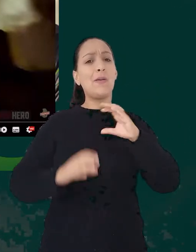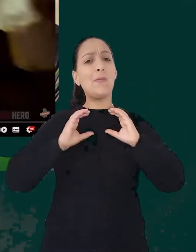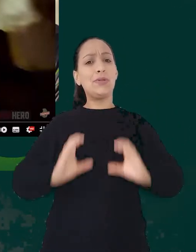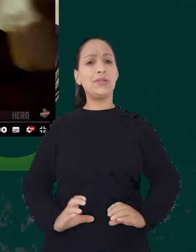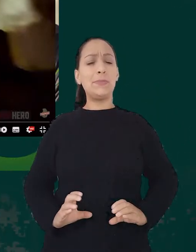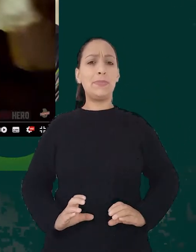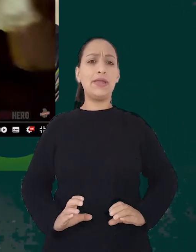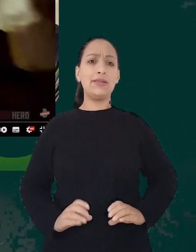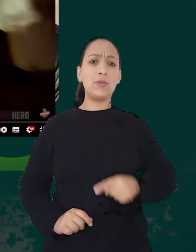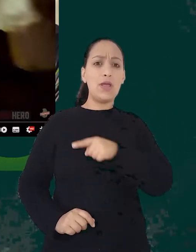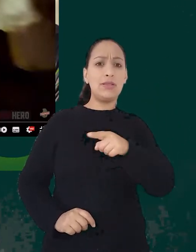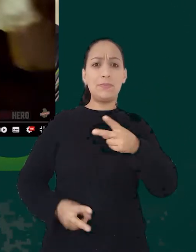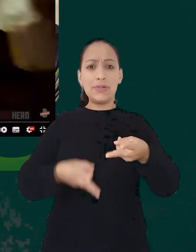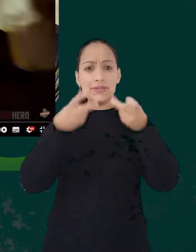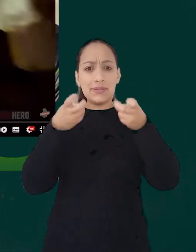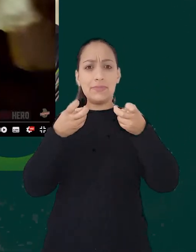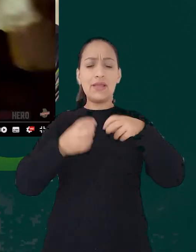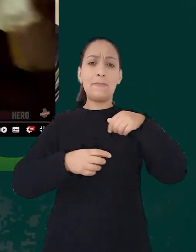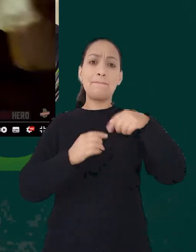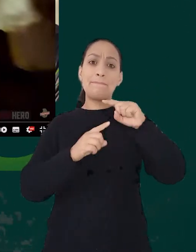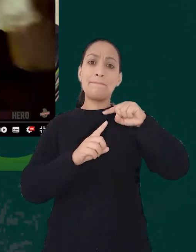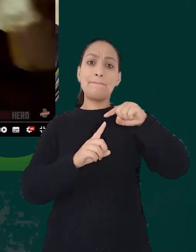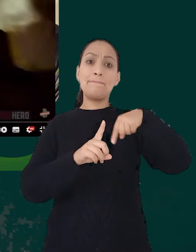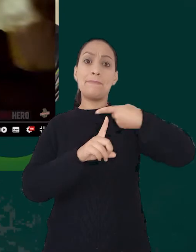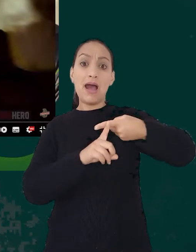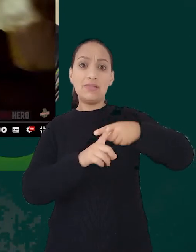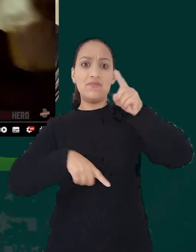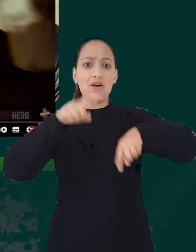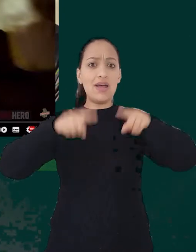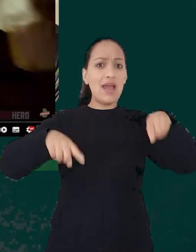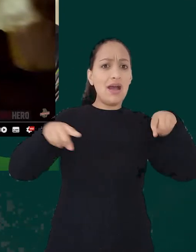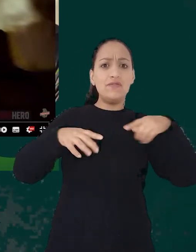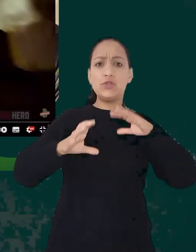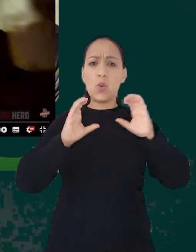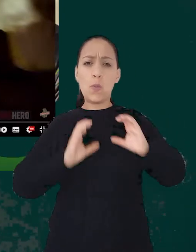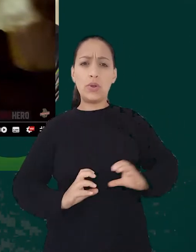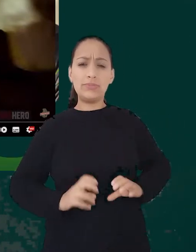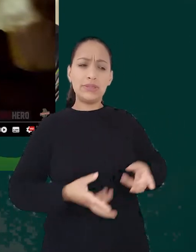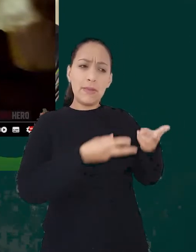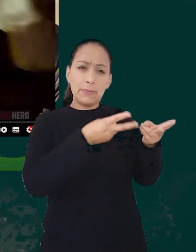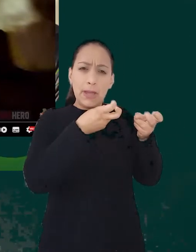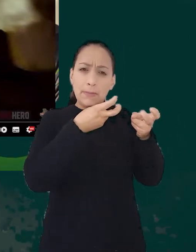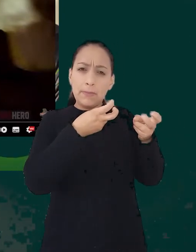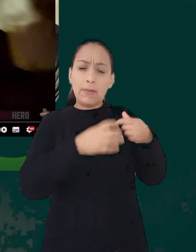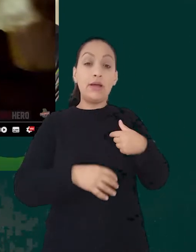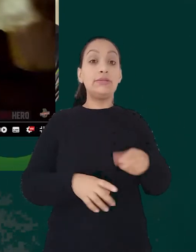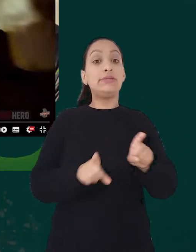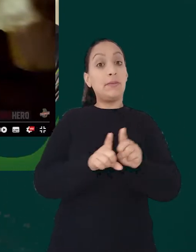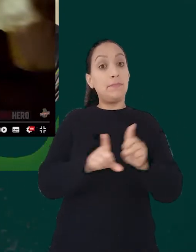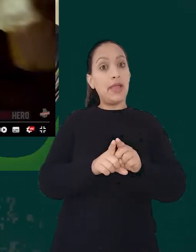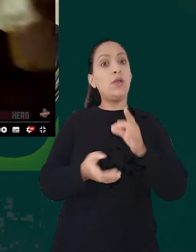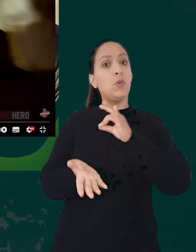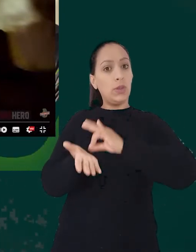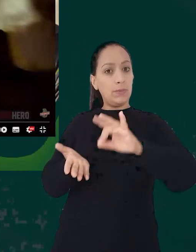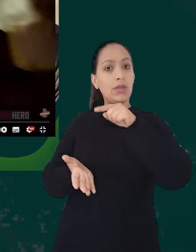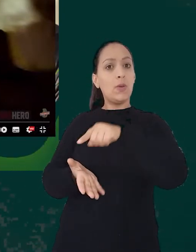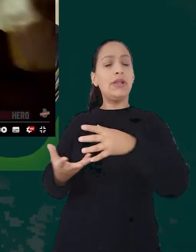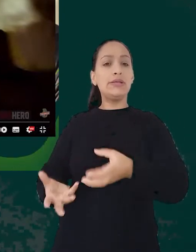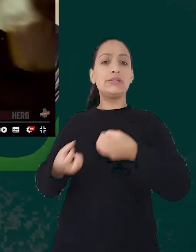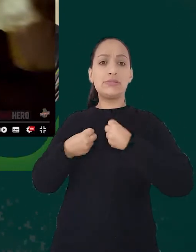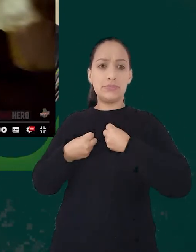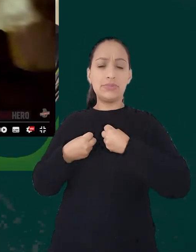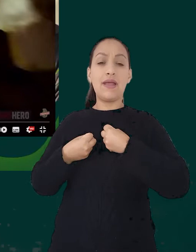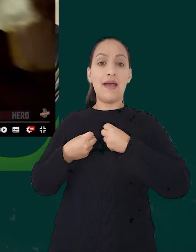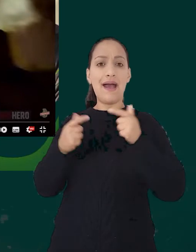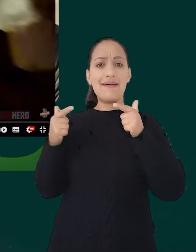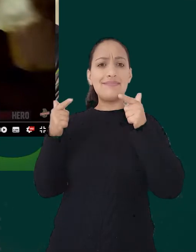com mais variáveis o comportamento do jogador e também dá ao inimigo mais comportamentos tanto de ataque